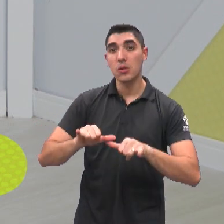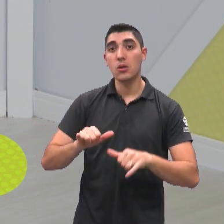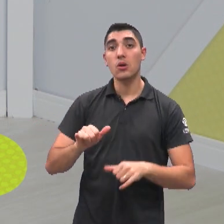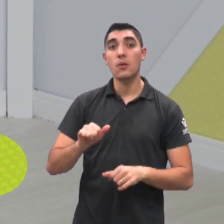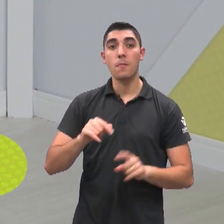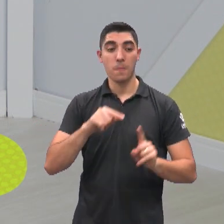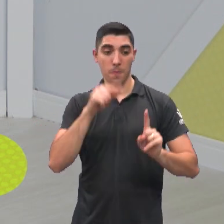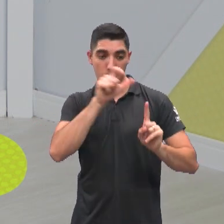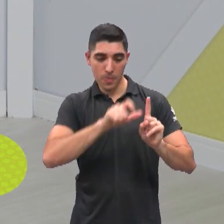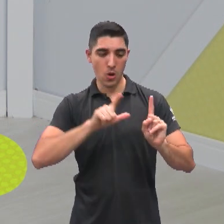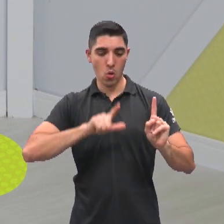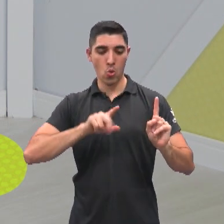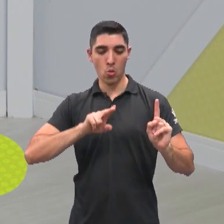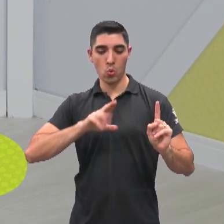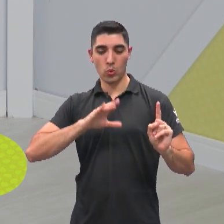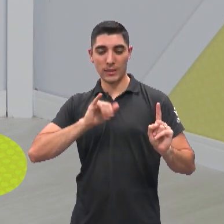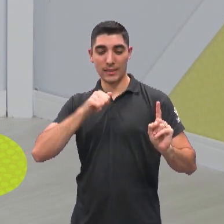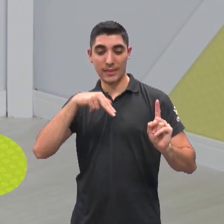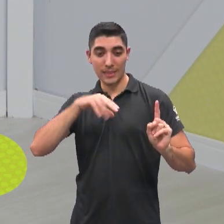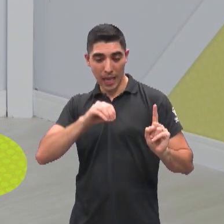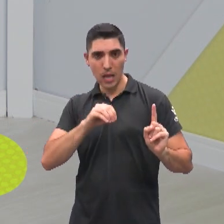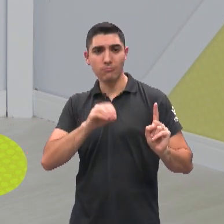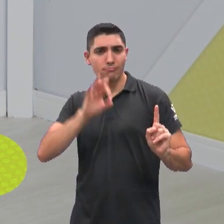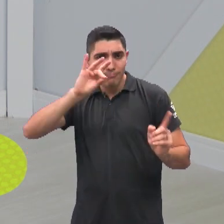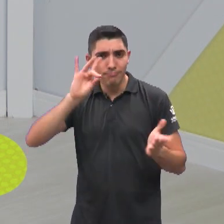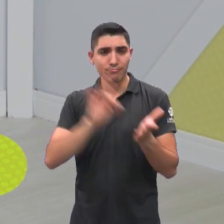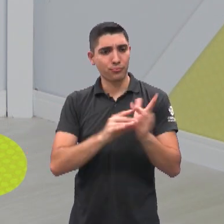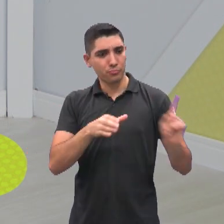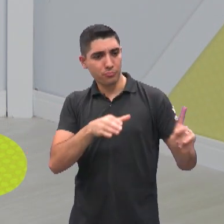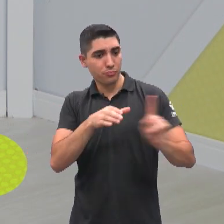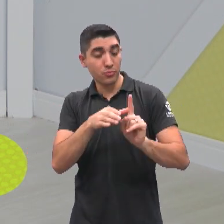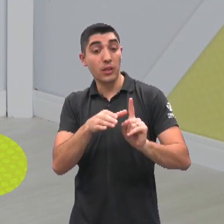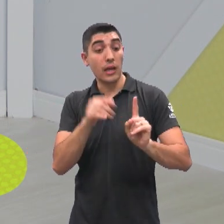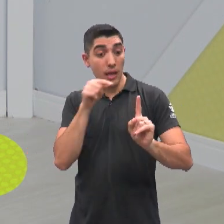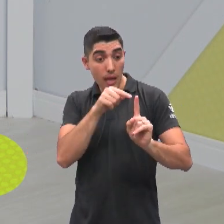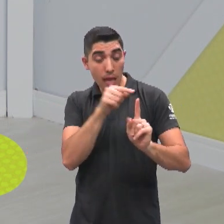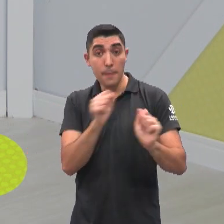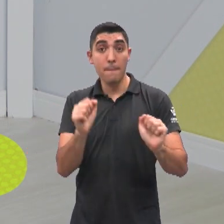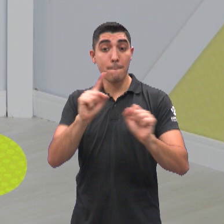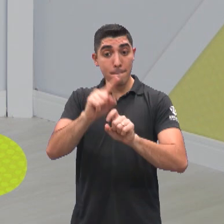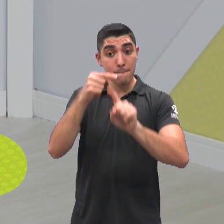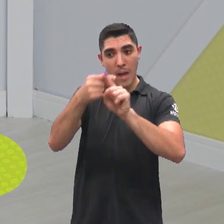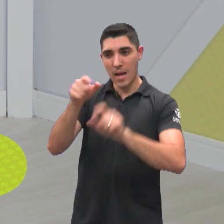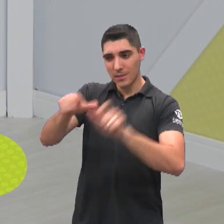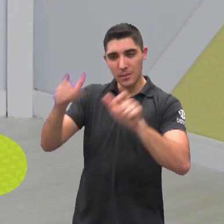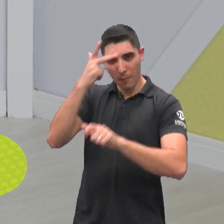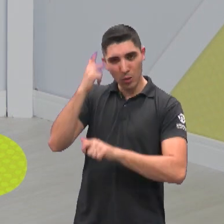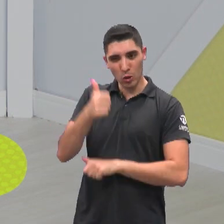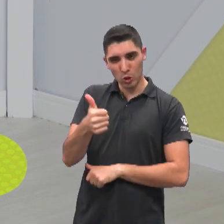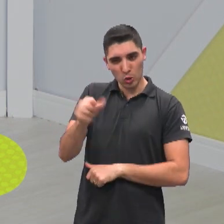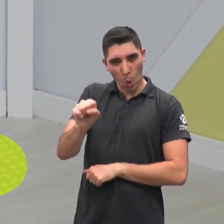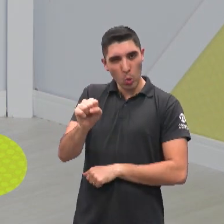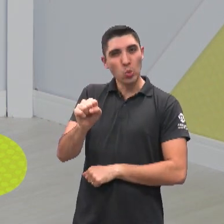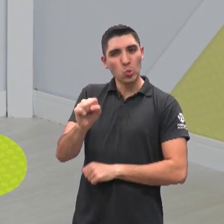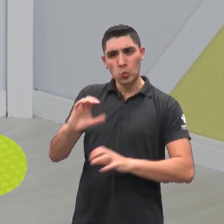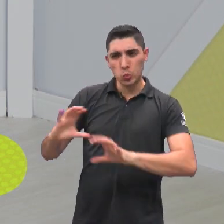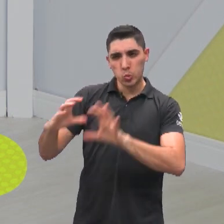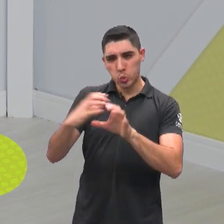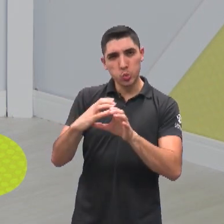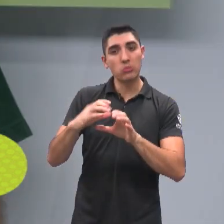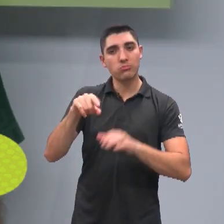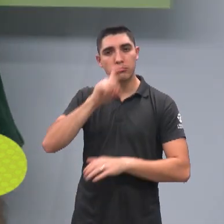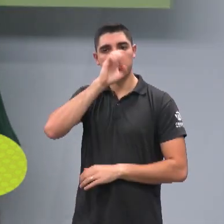Luciano agora confirmado, e ele, junto com os outros 18 atletas do São José, participaram do jogo treino ontem,